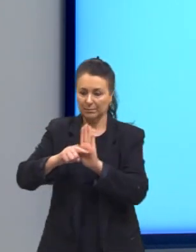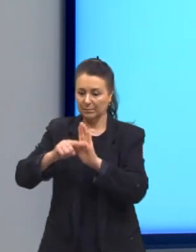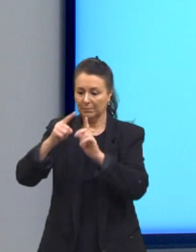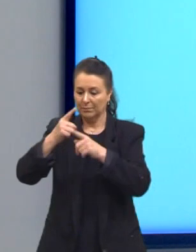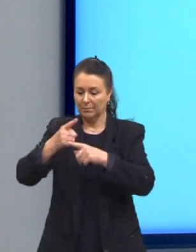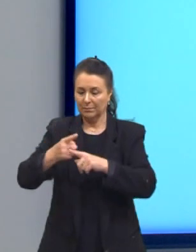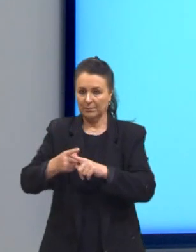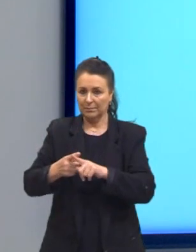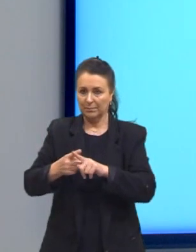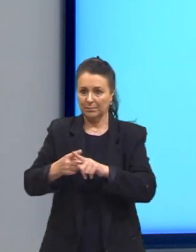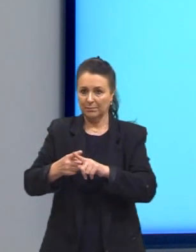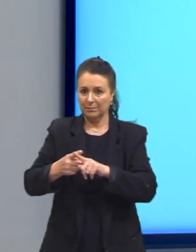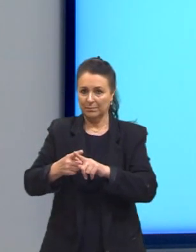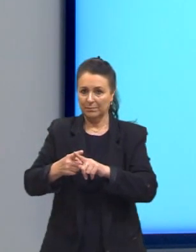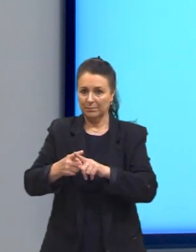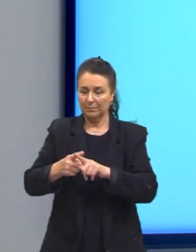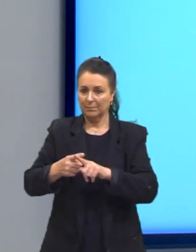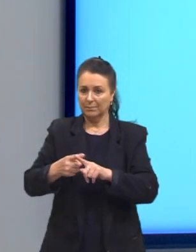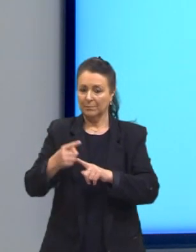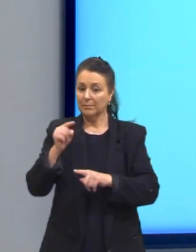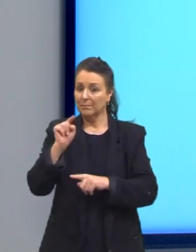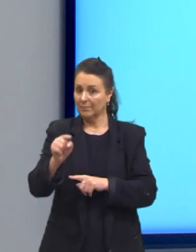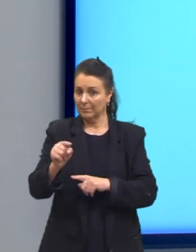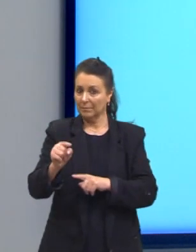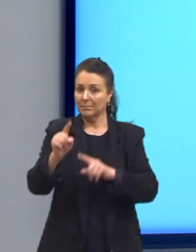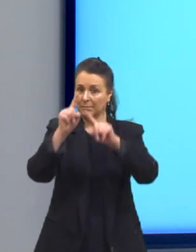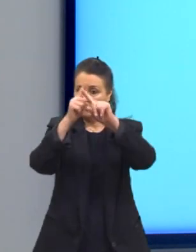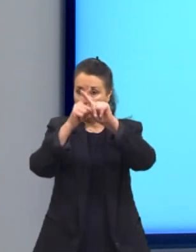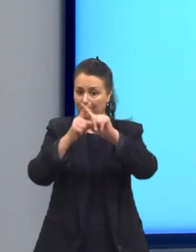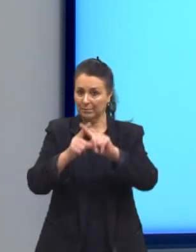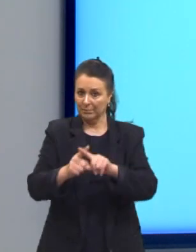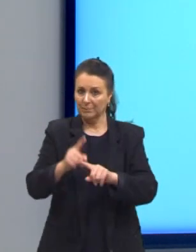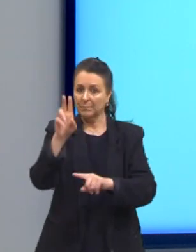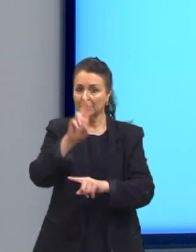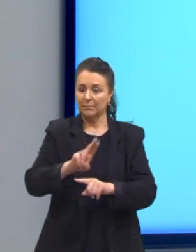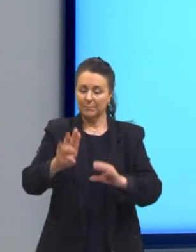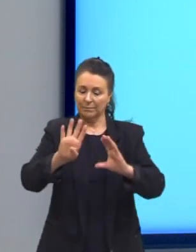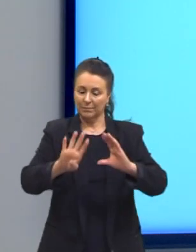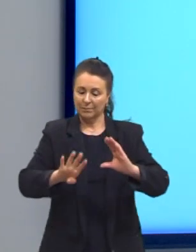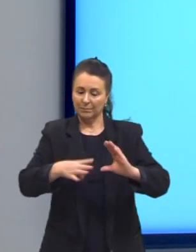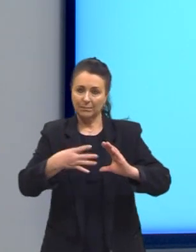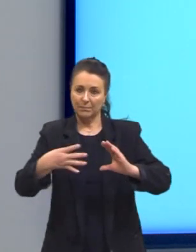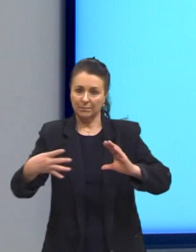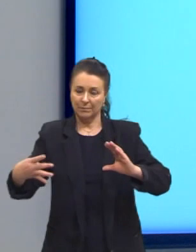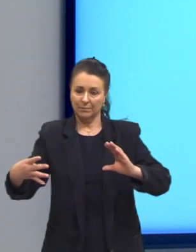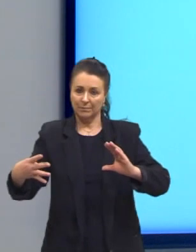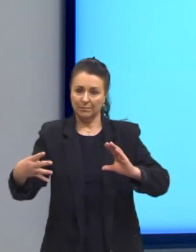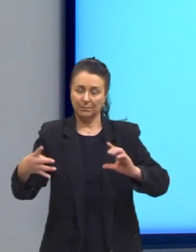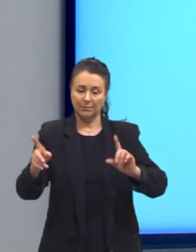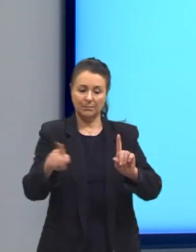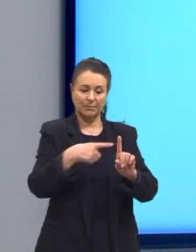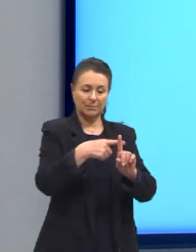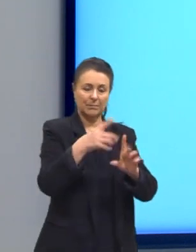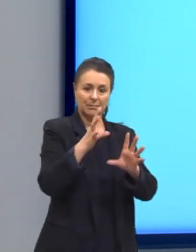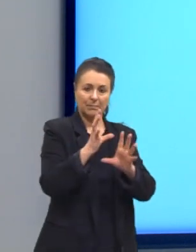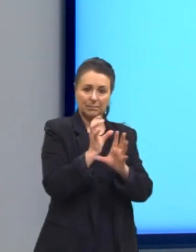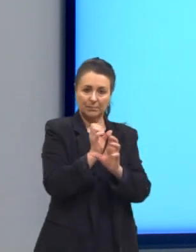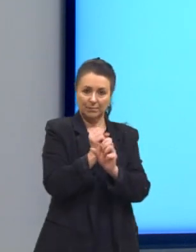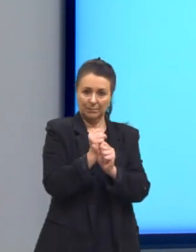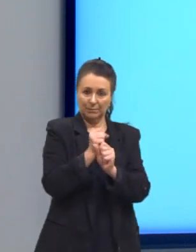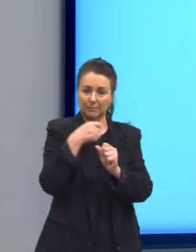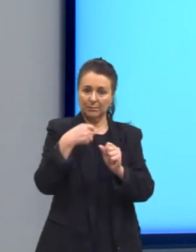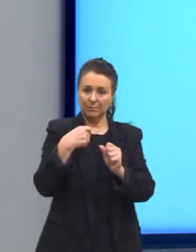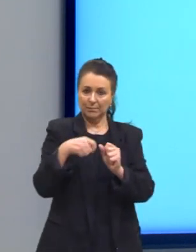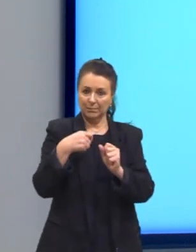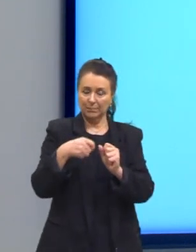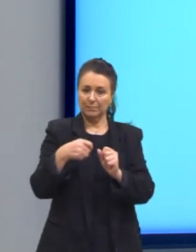multiplicação são essas as operações que nós vamos ver com matrizes a adição de matrizes nós precisamos